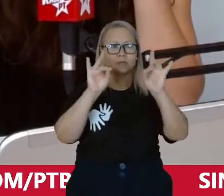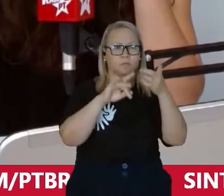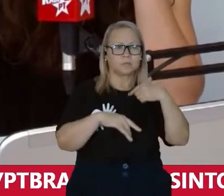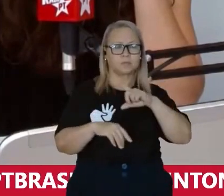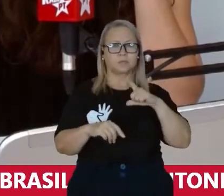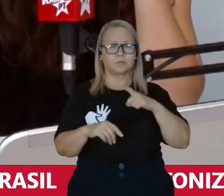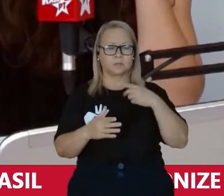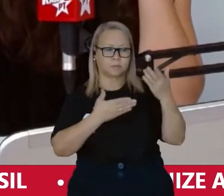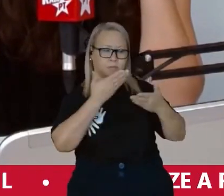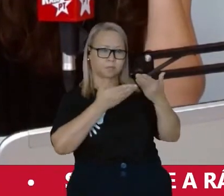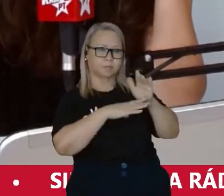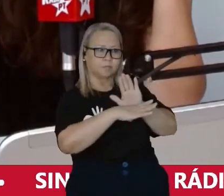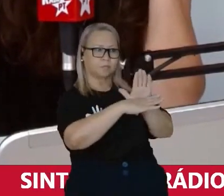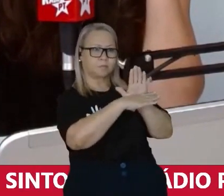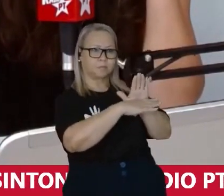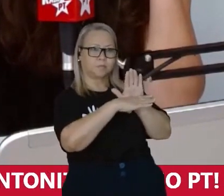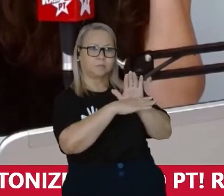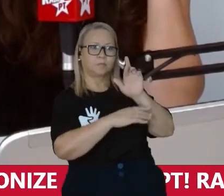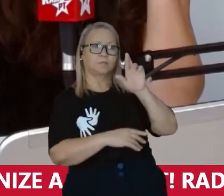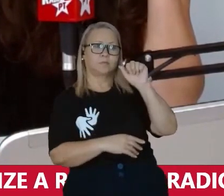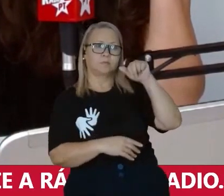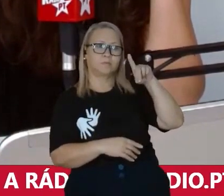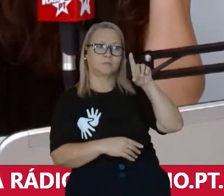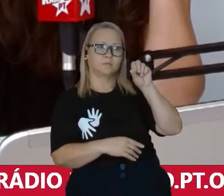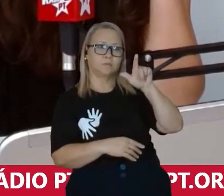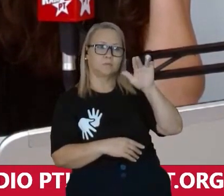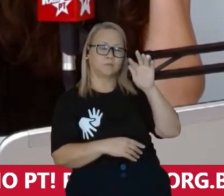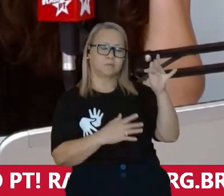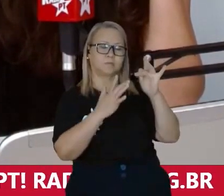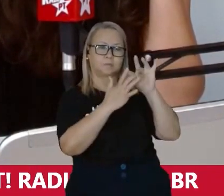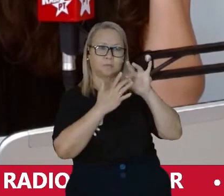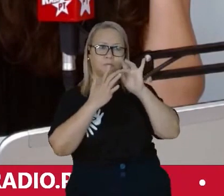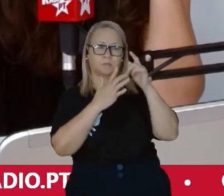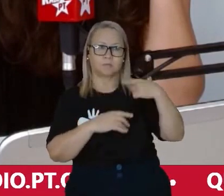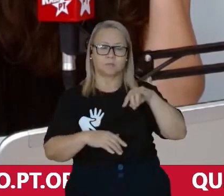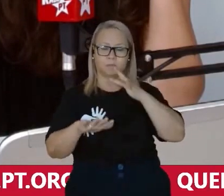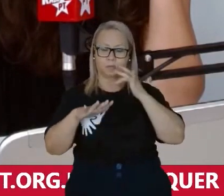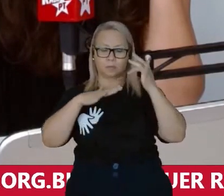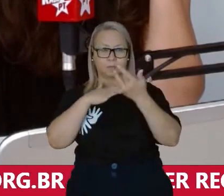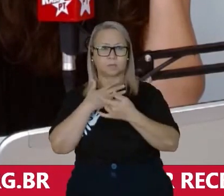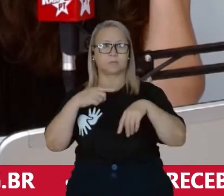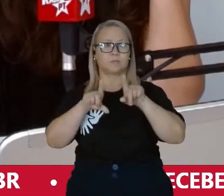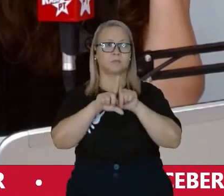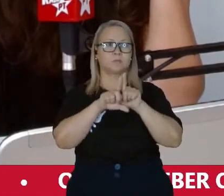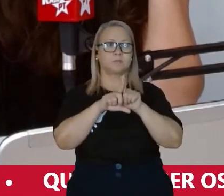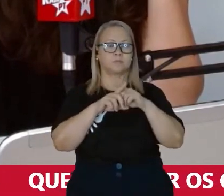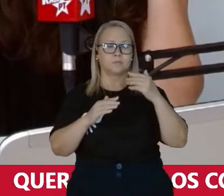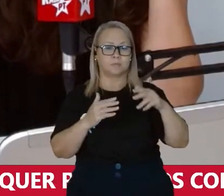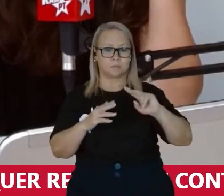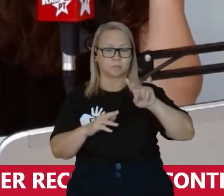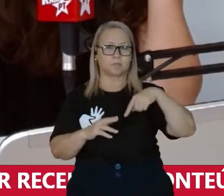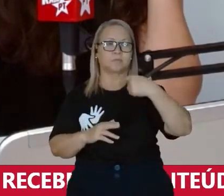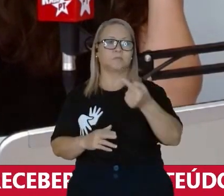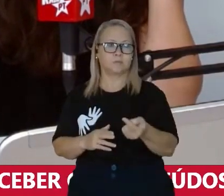coisa para contribuir. E aí ele passou a manter contato com a gente aí nas próprias redes sociais mesmo. E aí, na sequência, aí